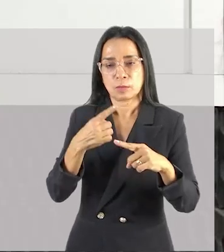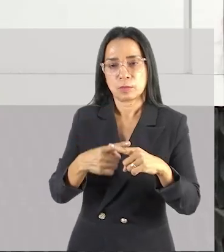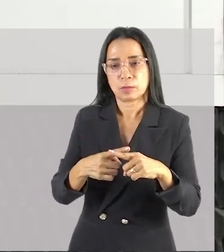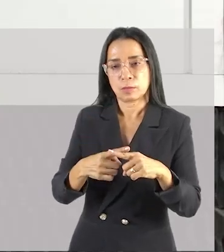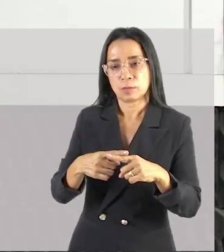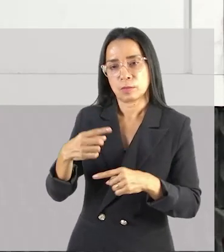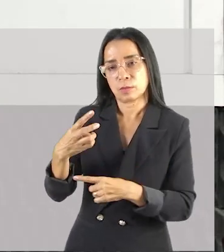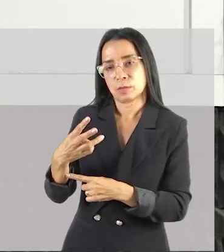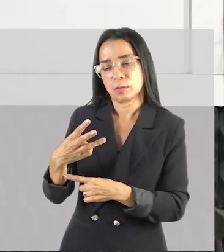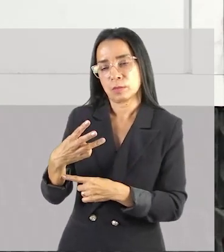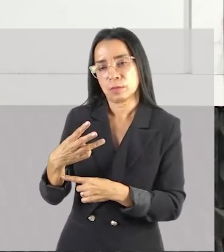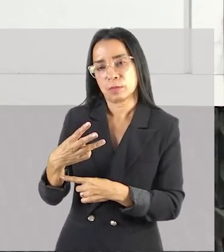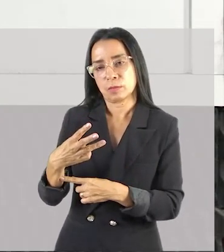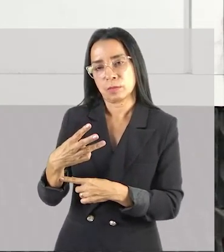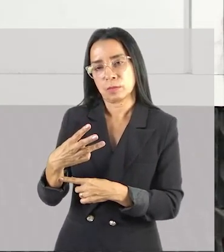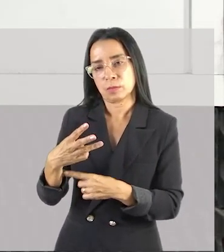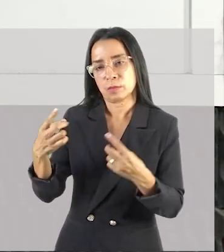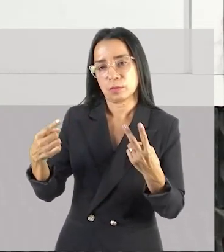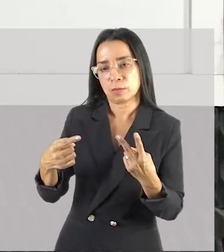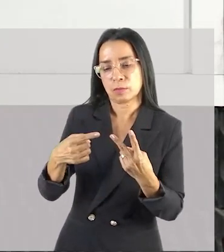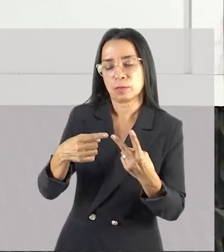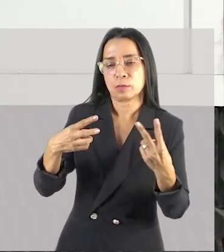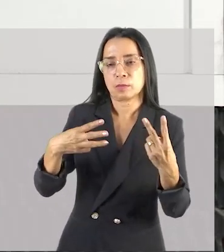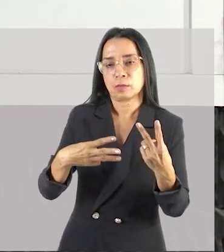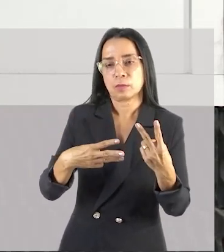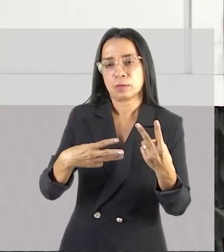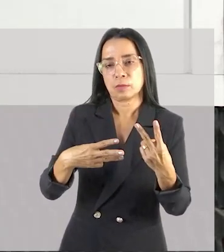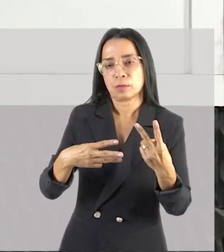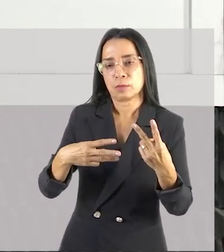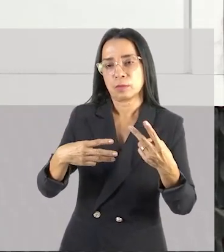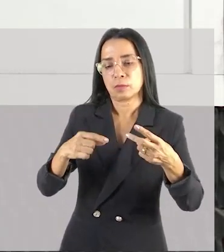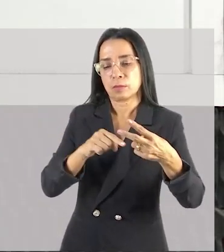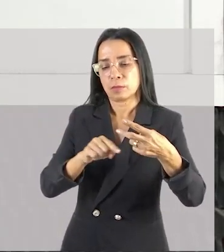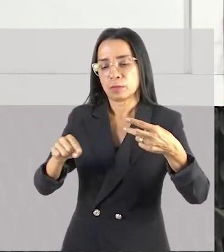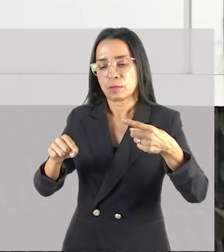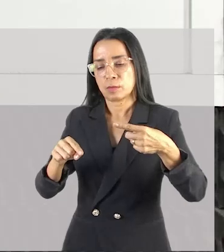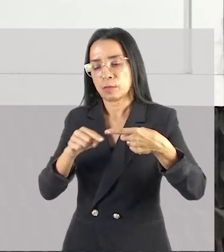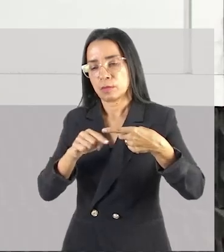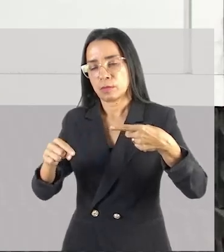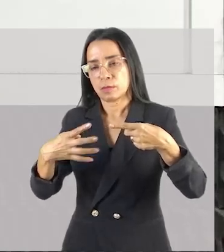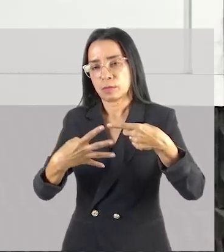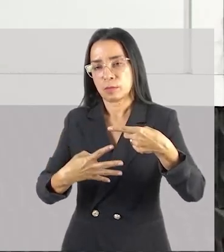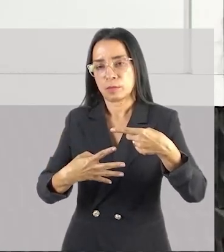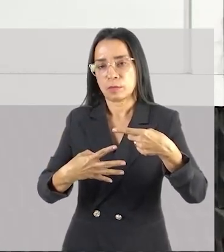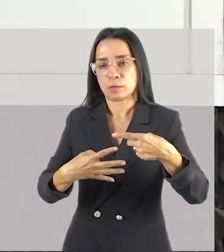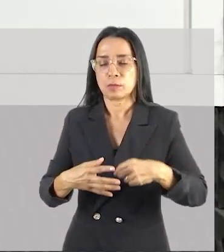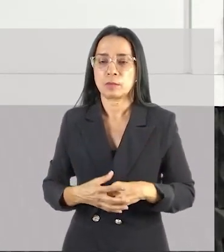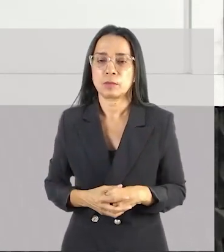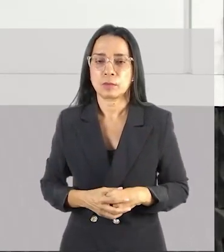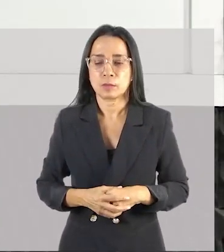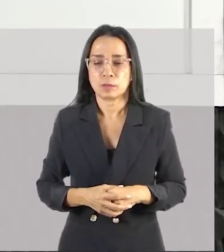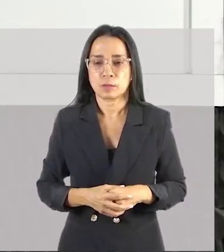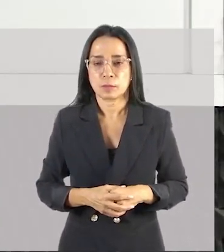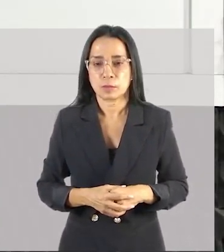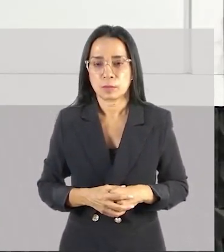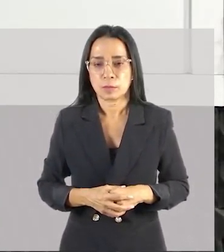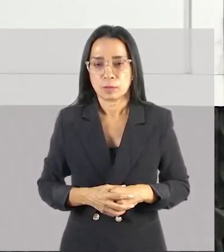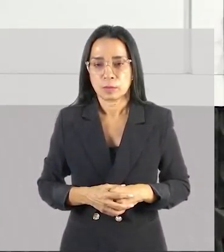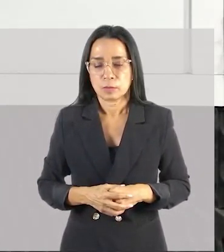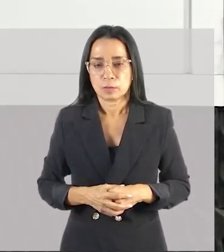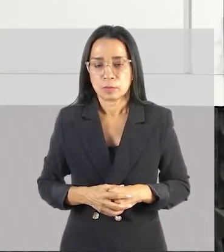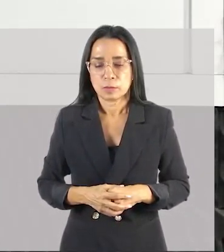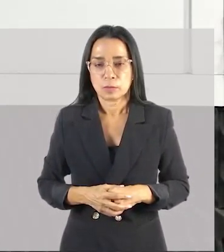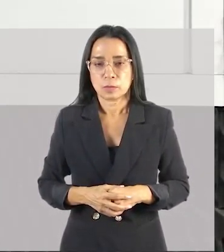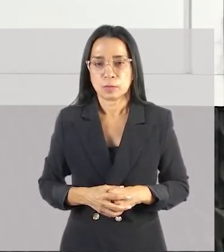multiplicado pela raiz de 3. Isso aqui dividido por 4. Tá? Vamos fazer essa conta aqui